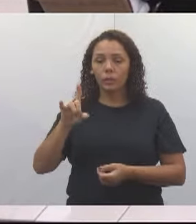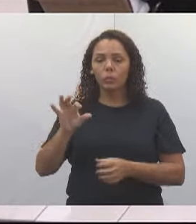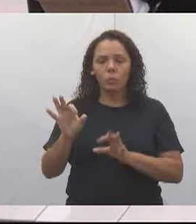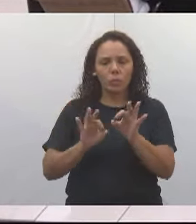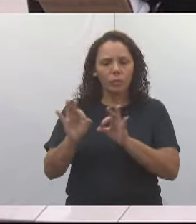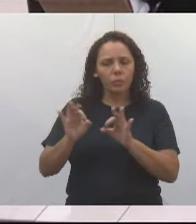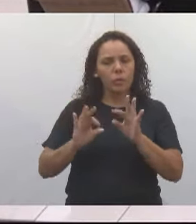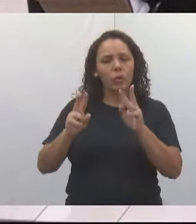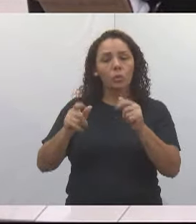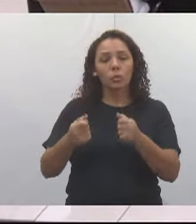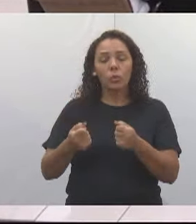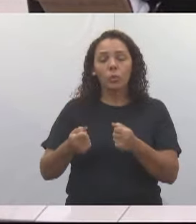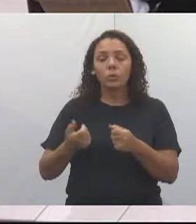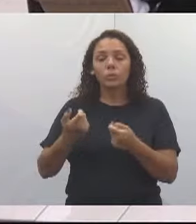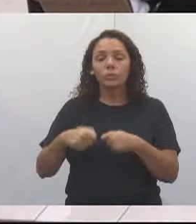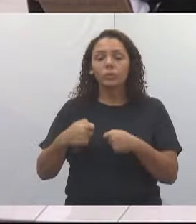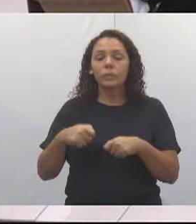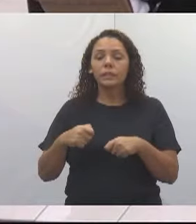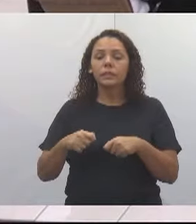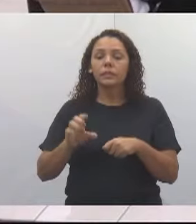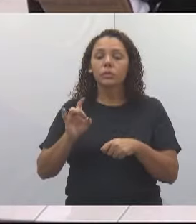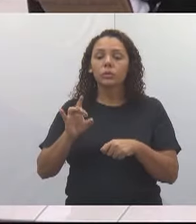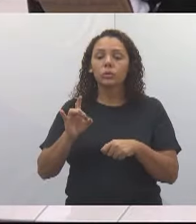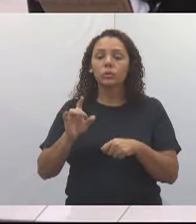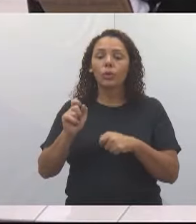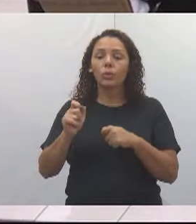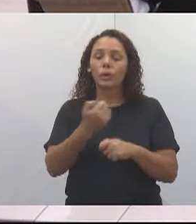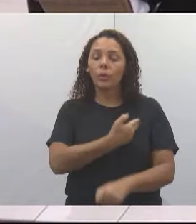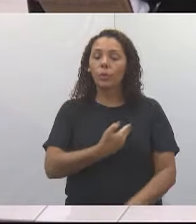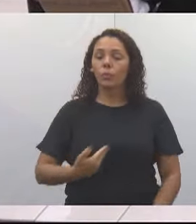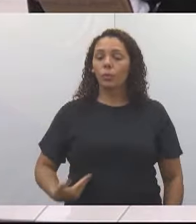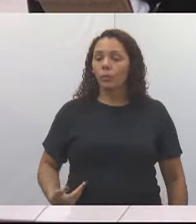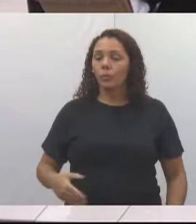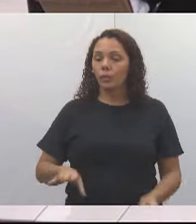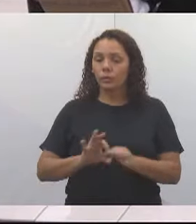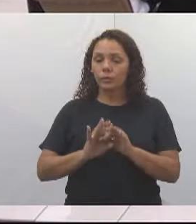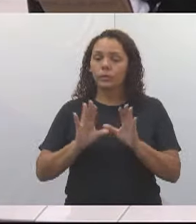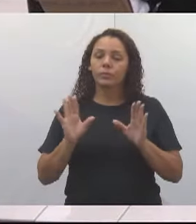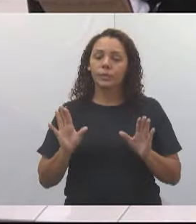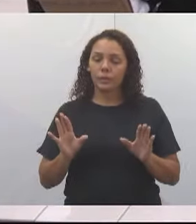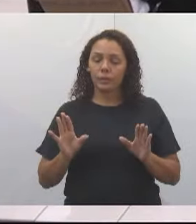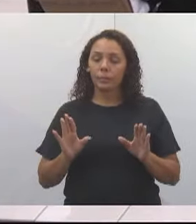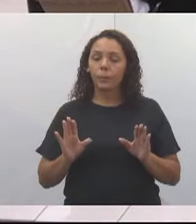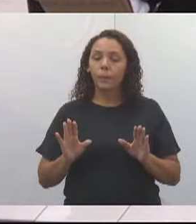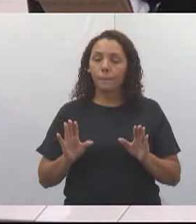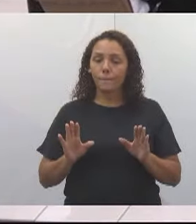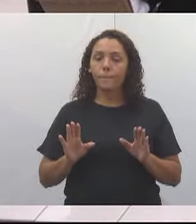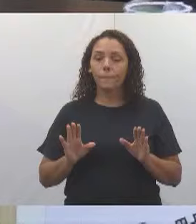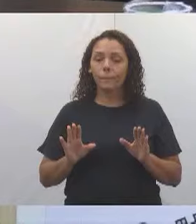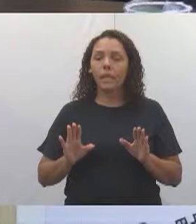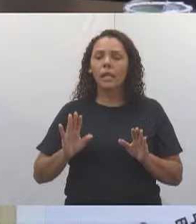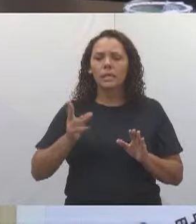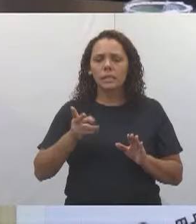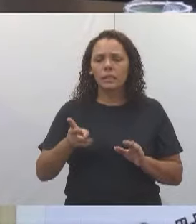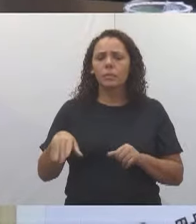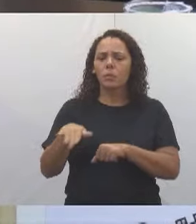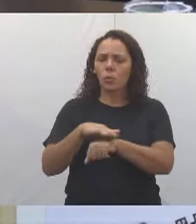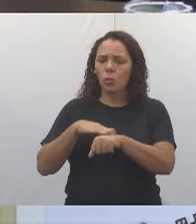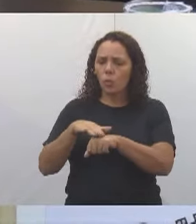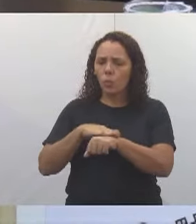a gente depende muito da disponibilização junto ao governo. Tá. E a gente tem conversa contínua, a gente pode